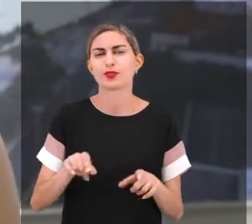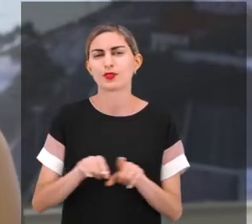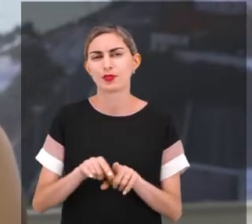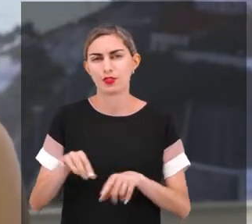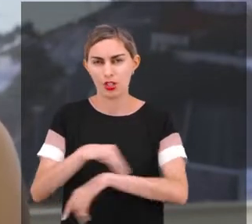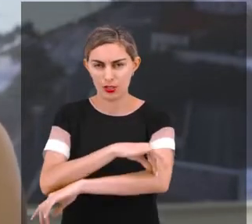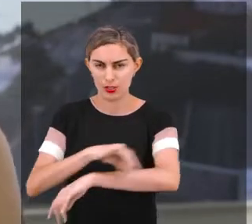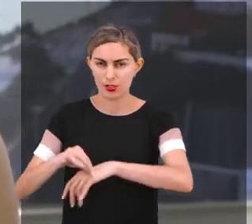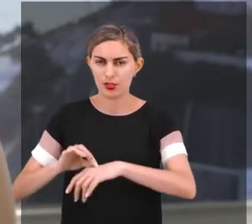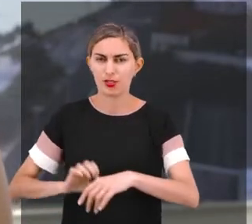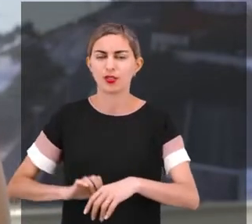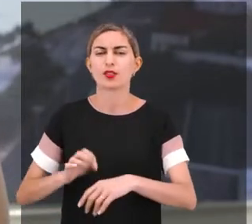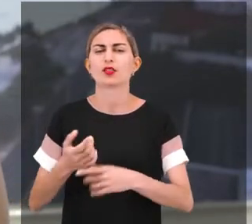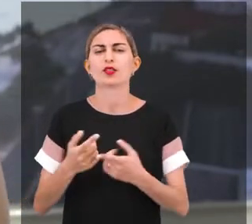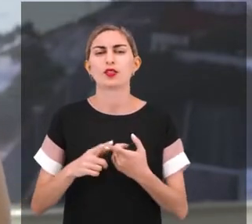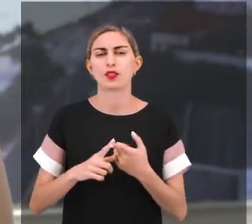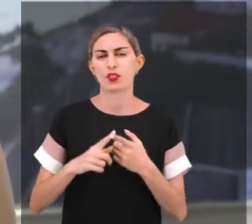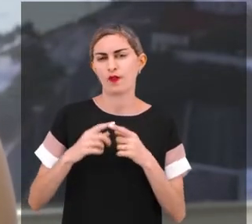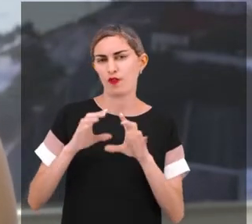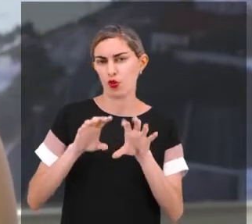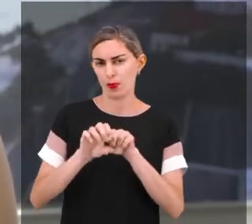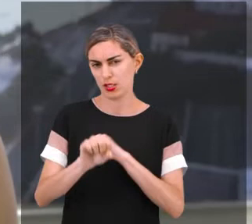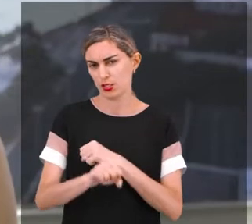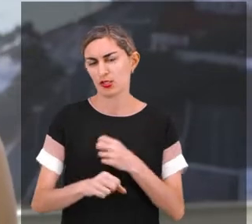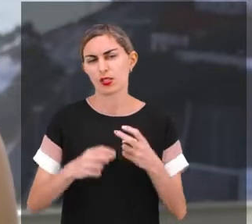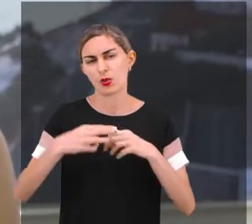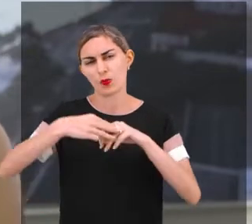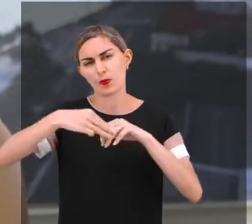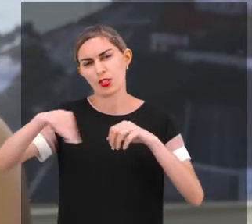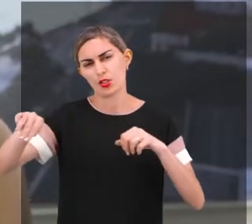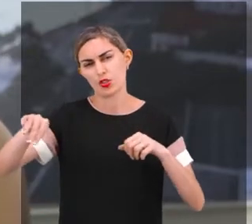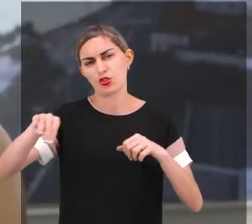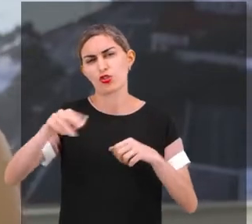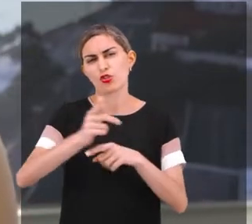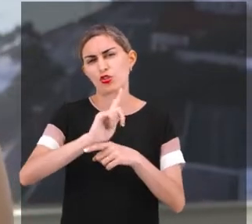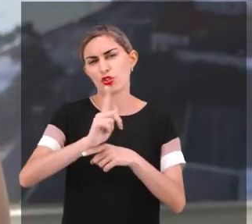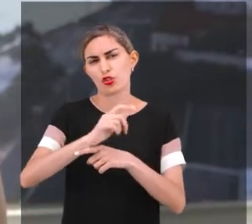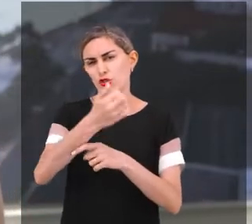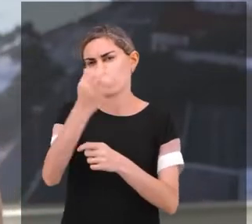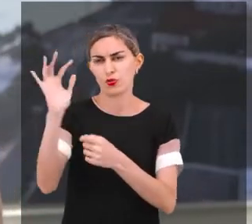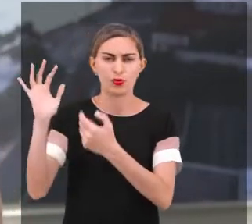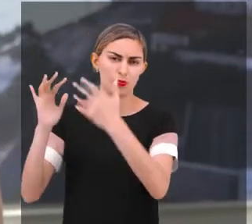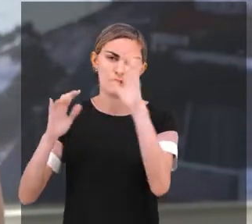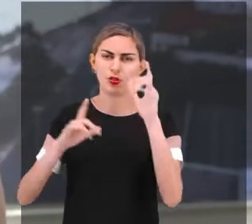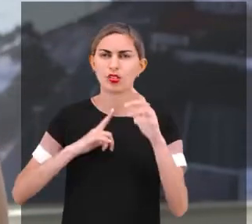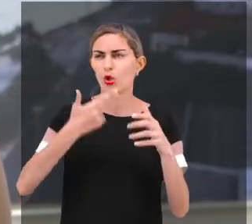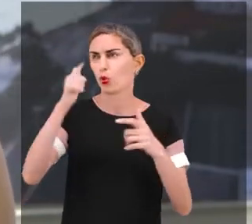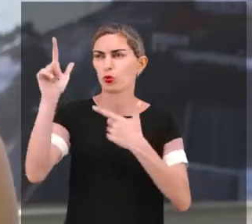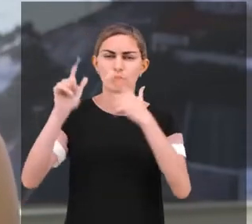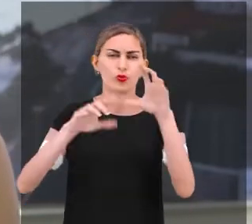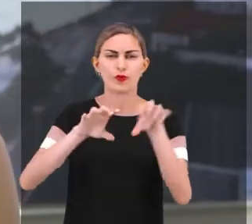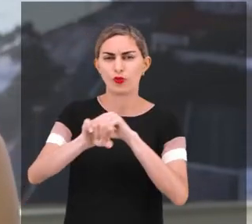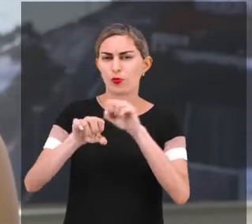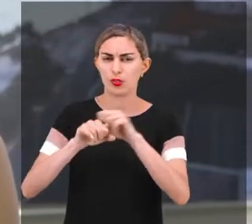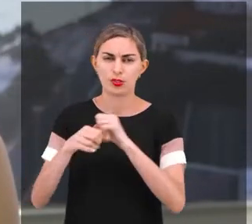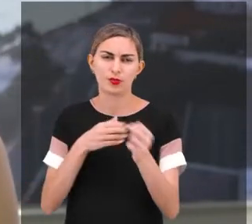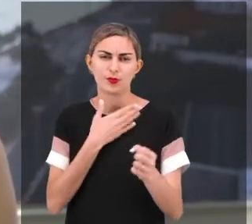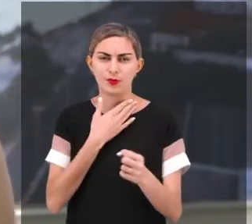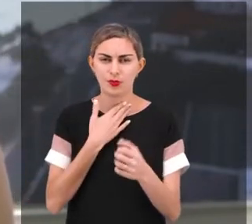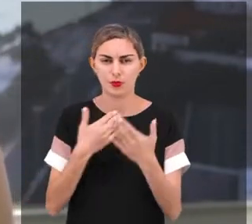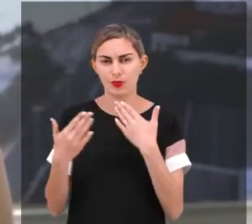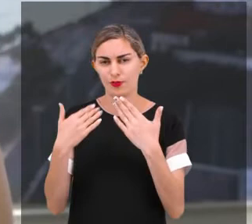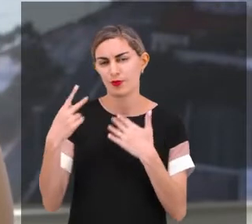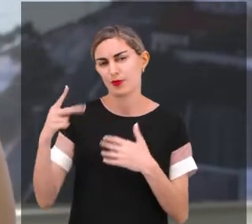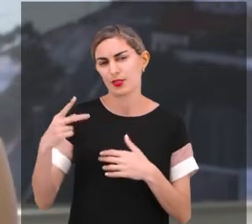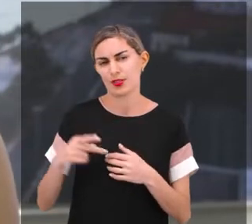de edificações, tem a formação em engenharia civil, tem um mestrado em gestão ambiental e tem outras formações que nesse bate-papo